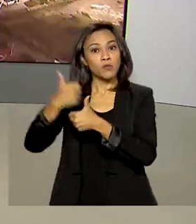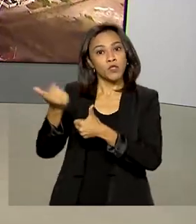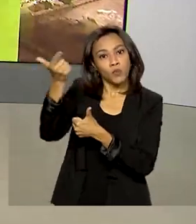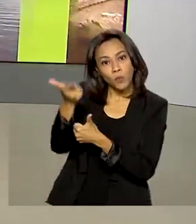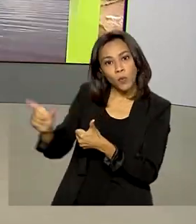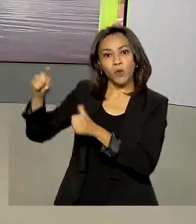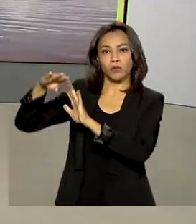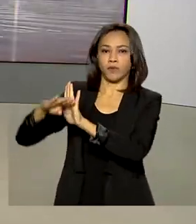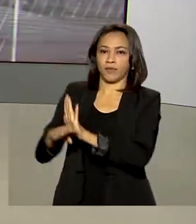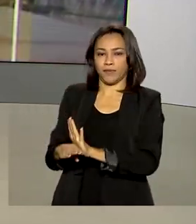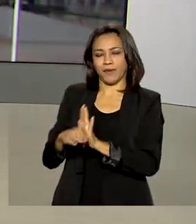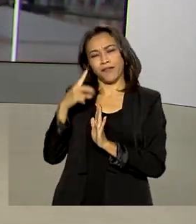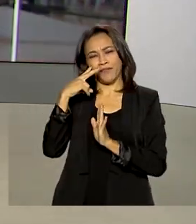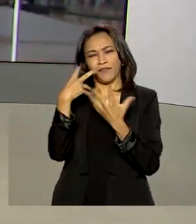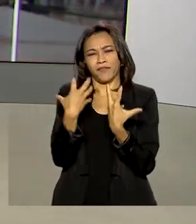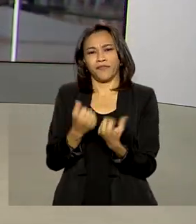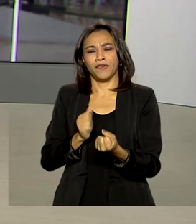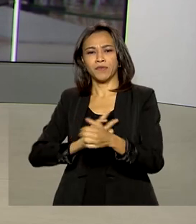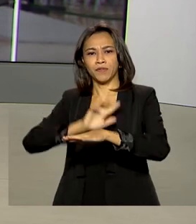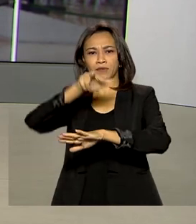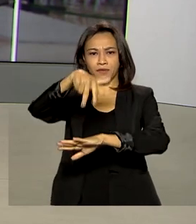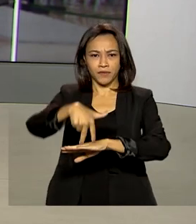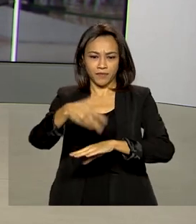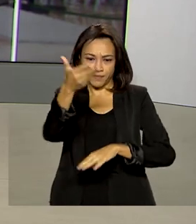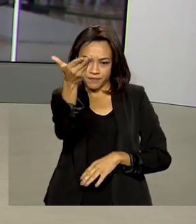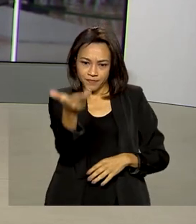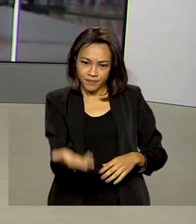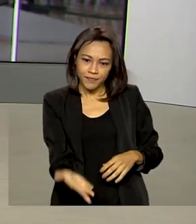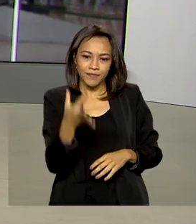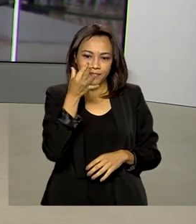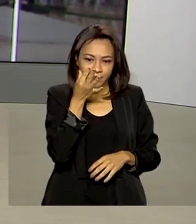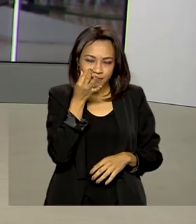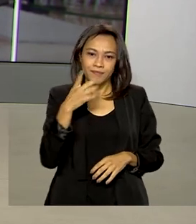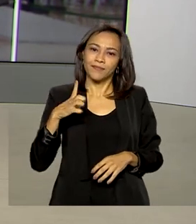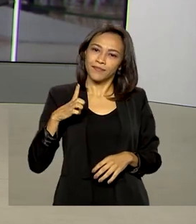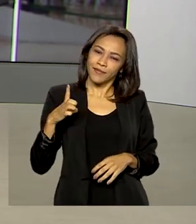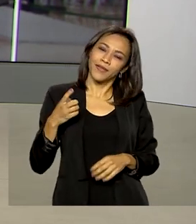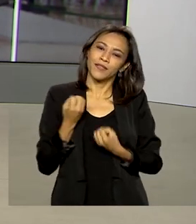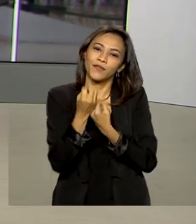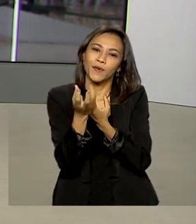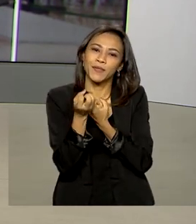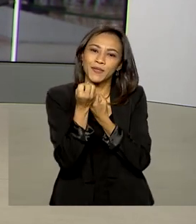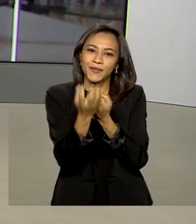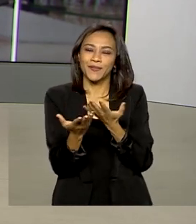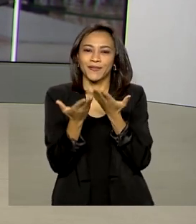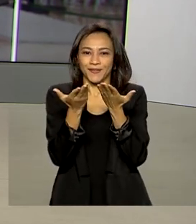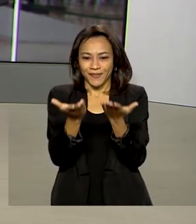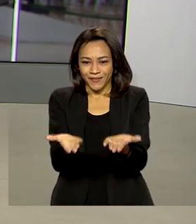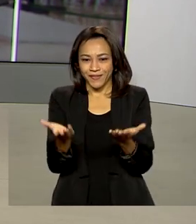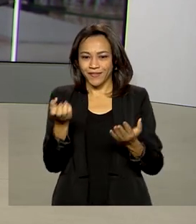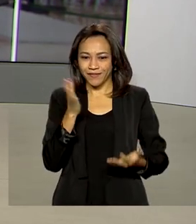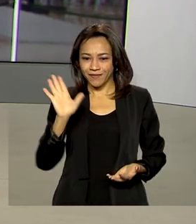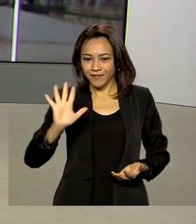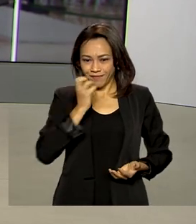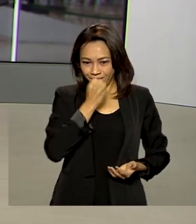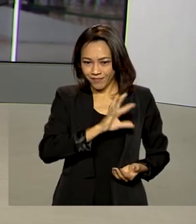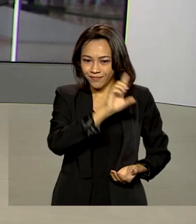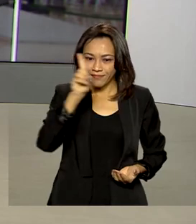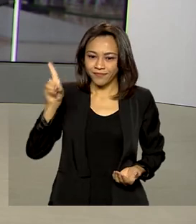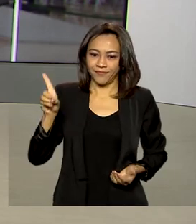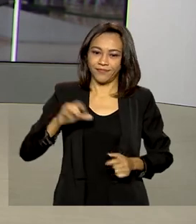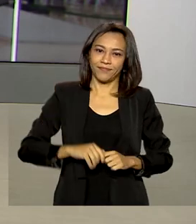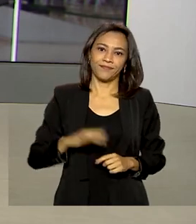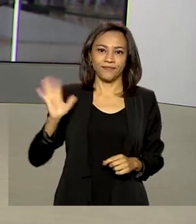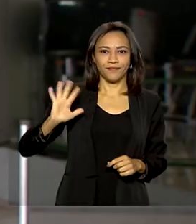bolsa família vamos ao vivo então o Palácio do Planalto o repórter Glauco de Queiroz traz as informações ao vivo para gente Glauco bom dia